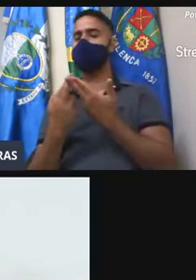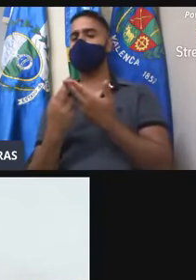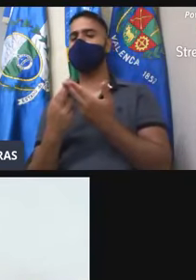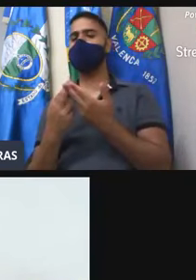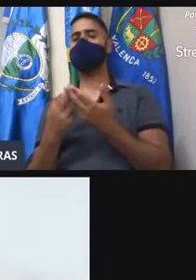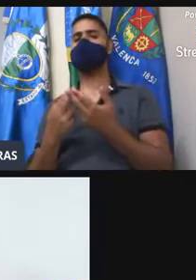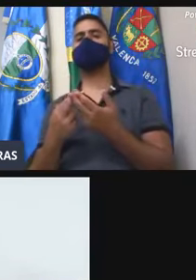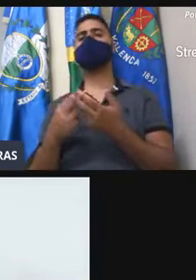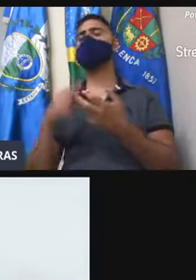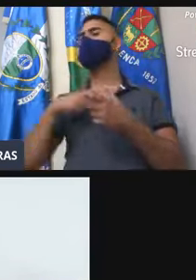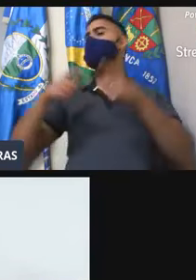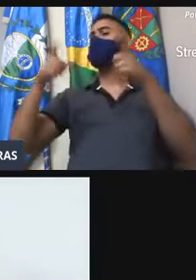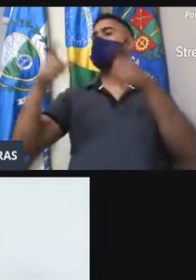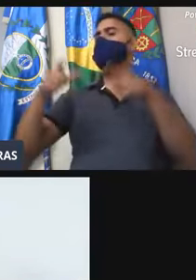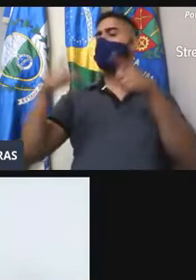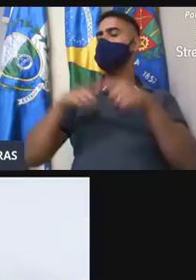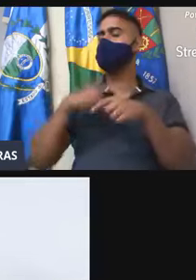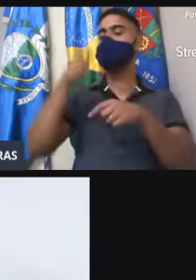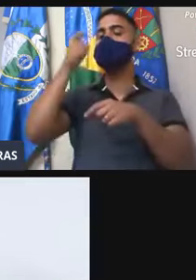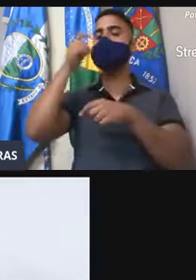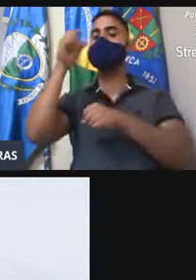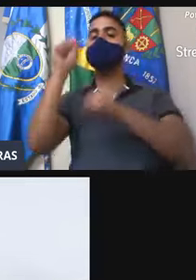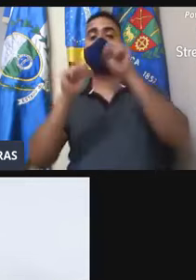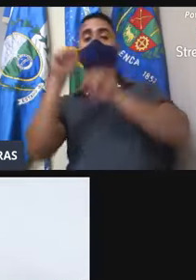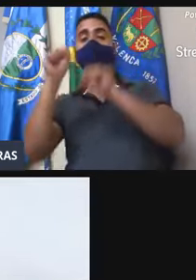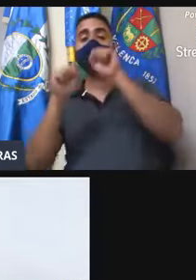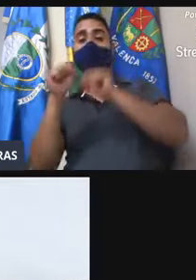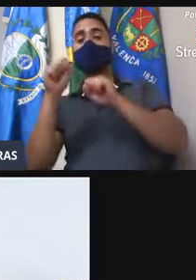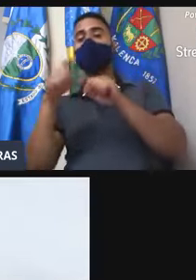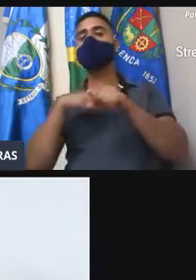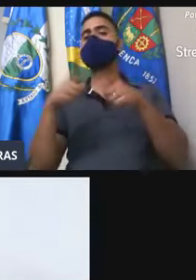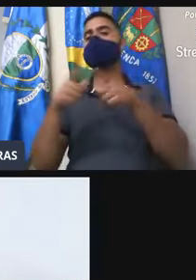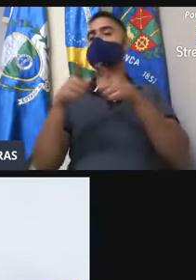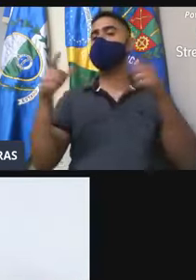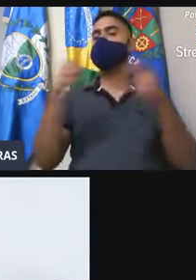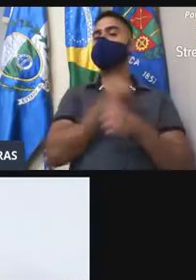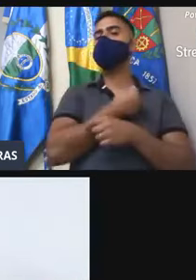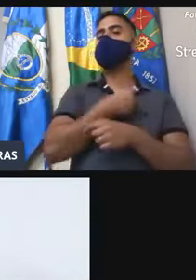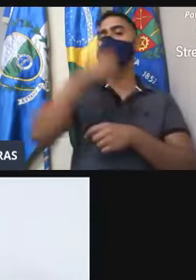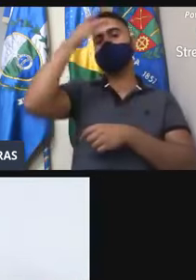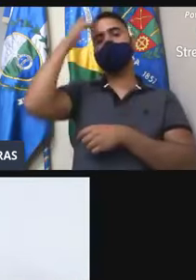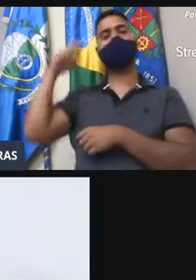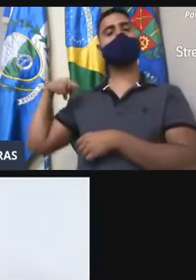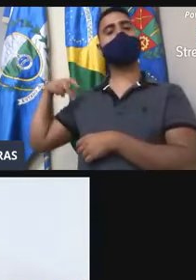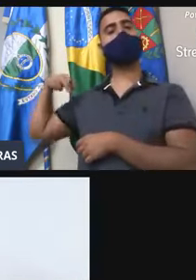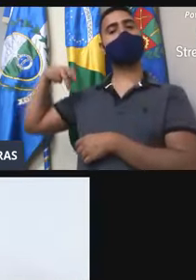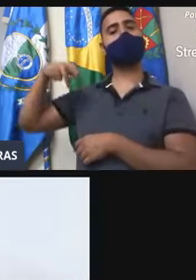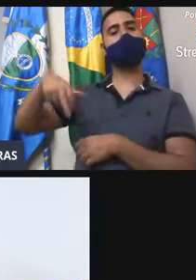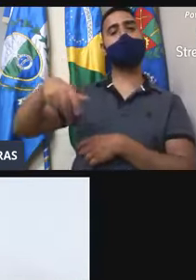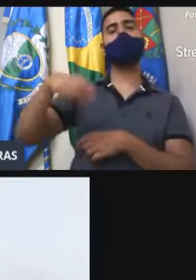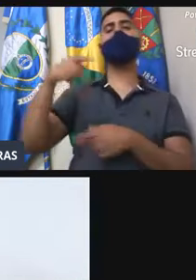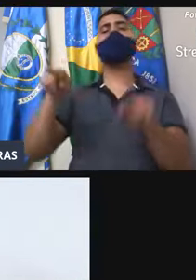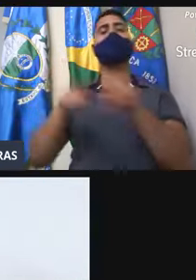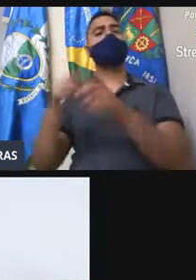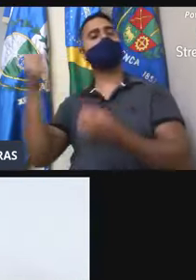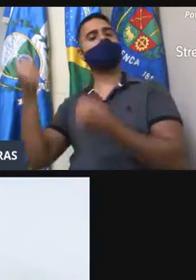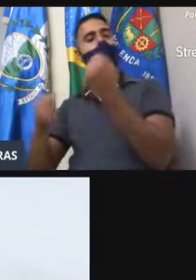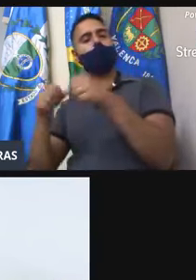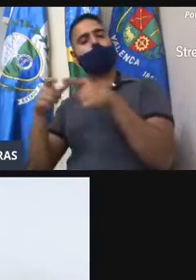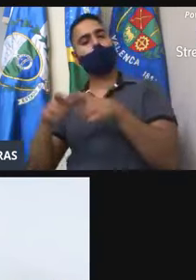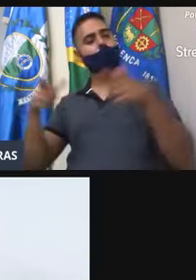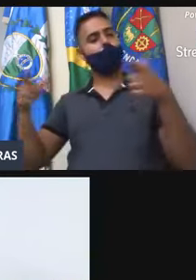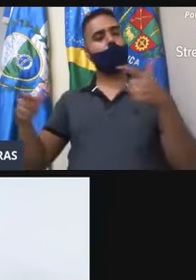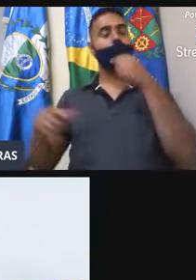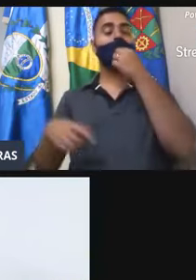cessão do espaço, havia o interesse da empresa, ia aumentar o número de pessoas circulando, fluxo de pessoas, fluxo de veículos.